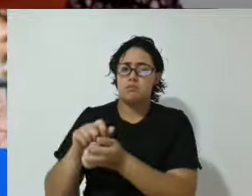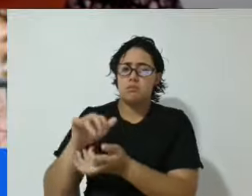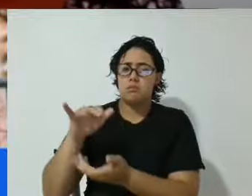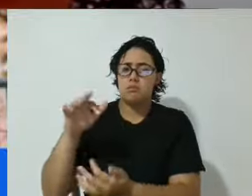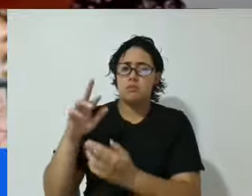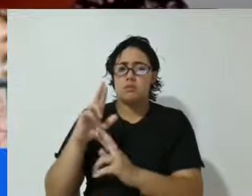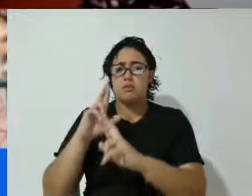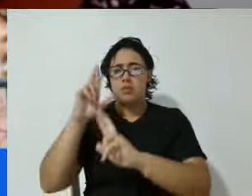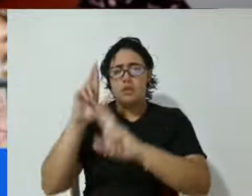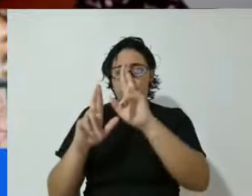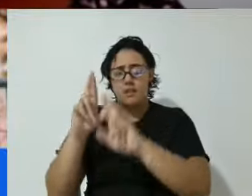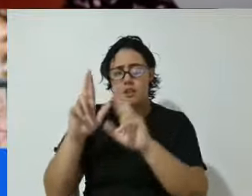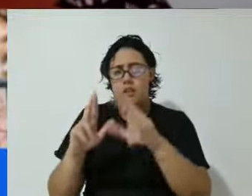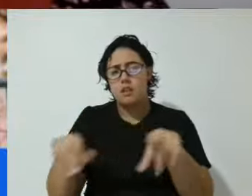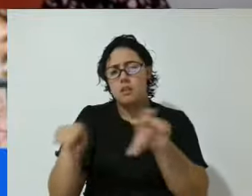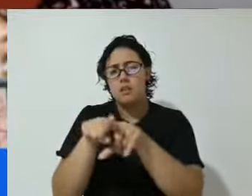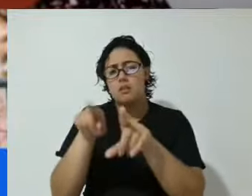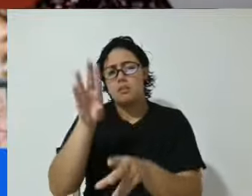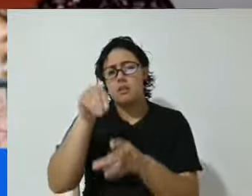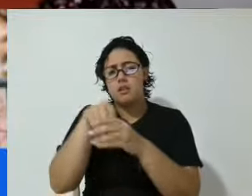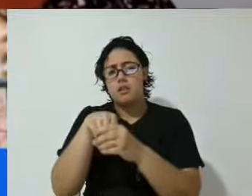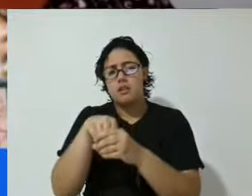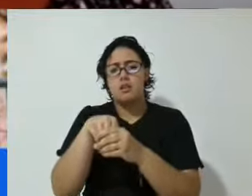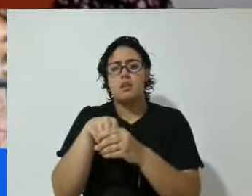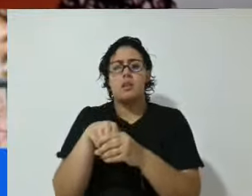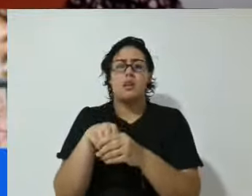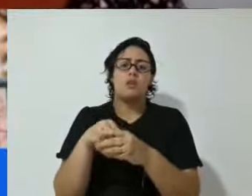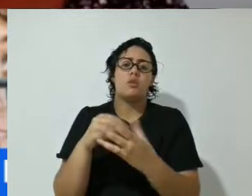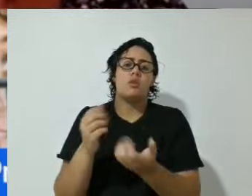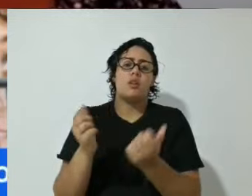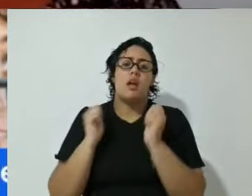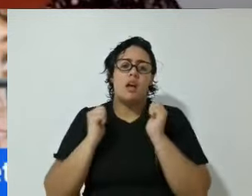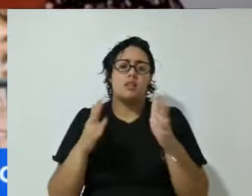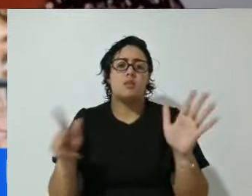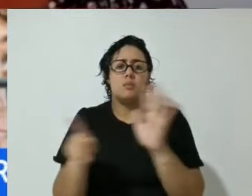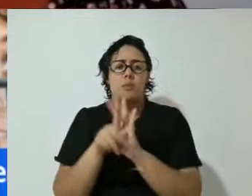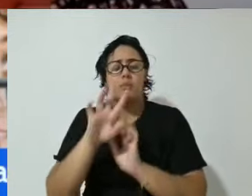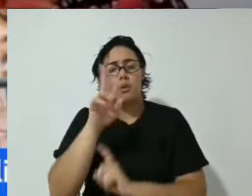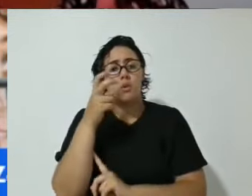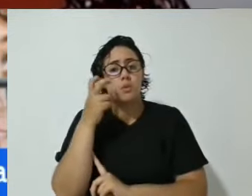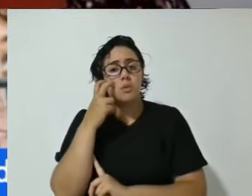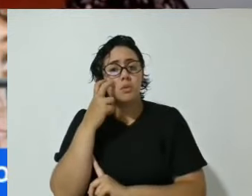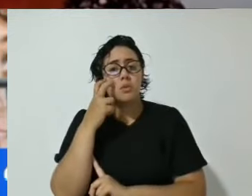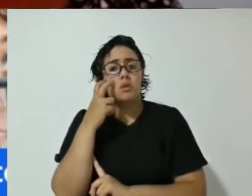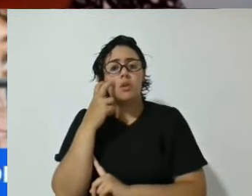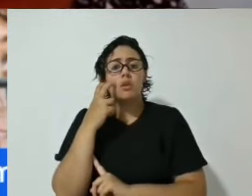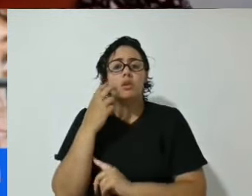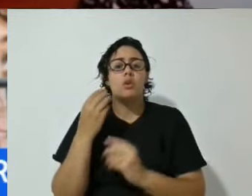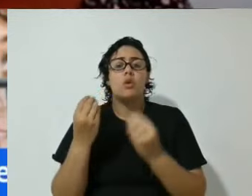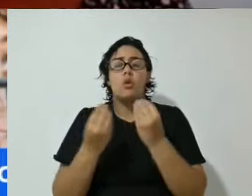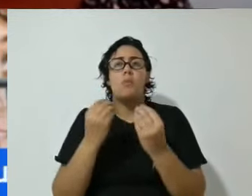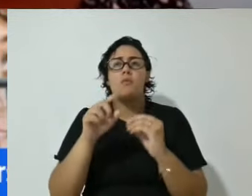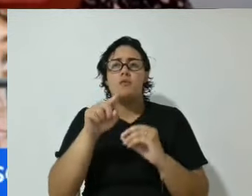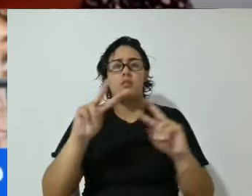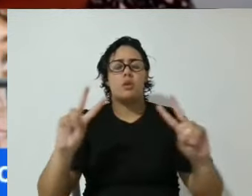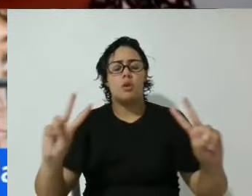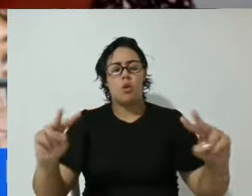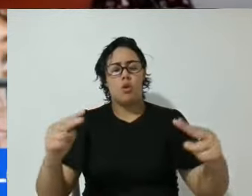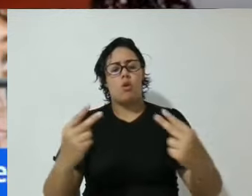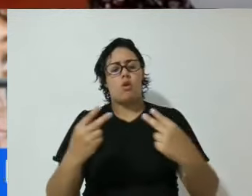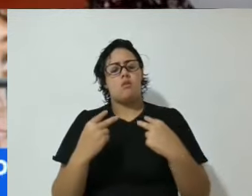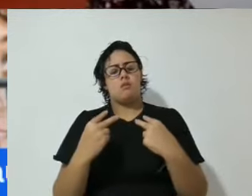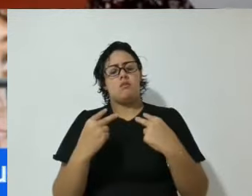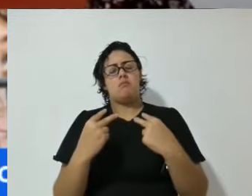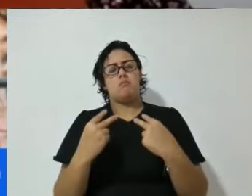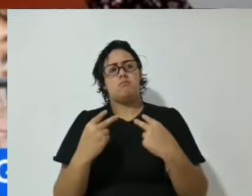dentro também lá da Fundação Municipal de Cultura, com algumas diretorias. Qual que é o lugar da Marcela hoje, que assumiu